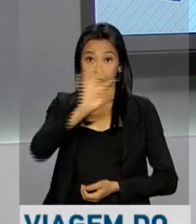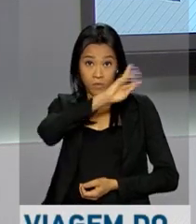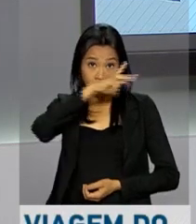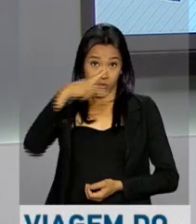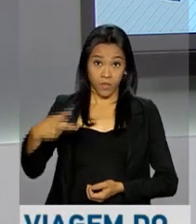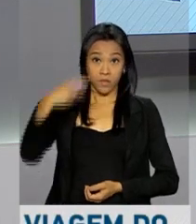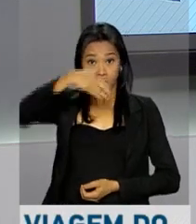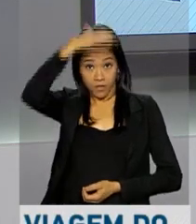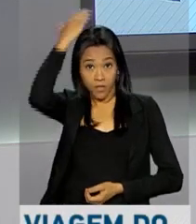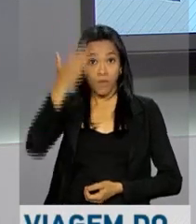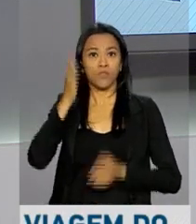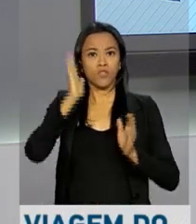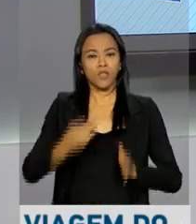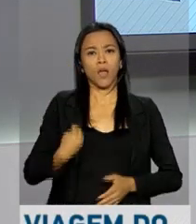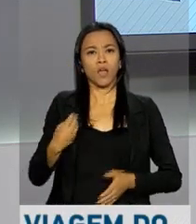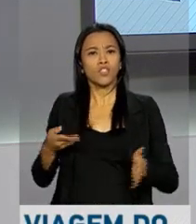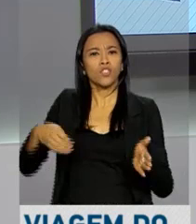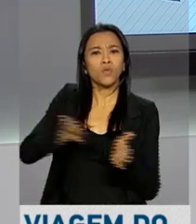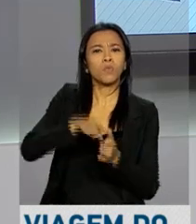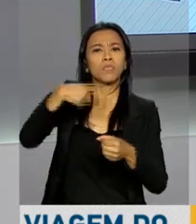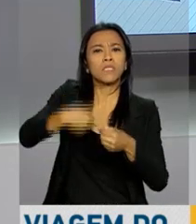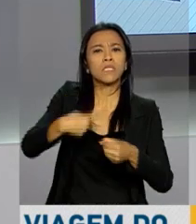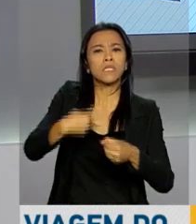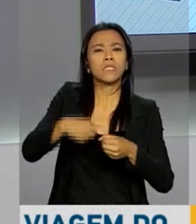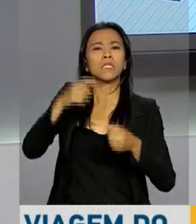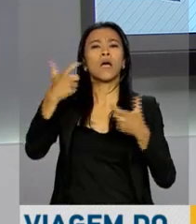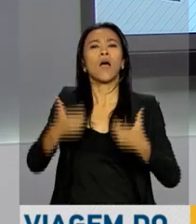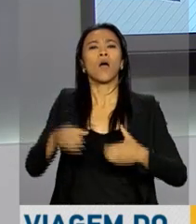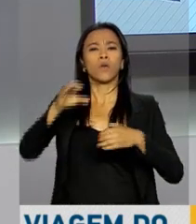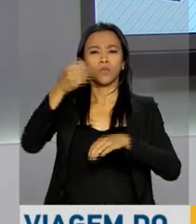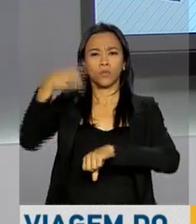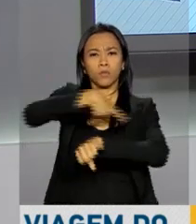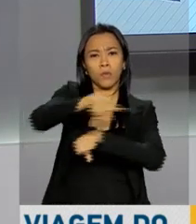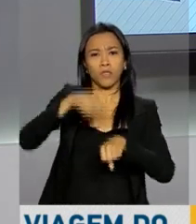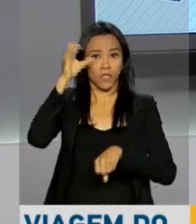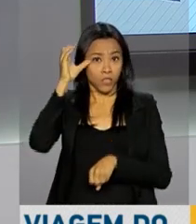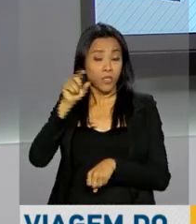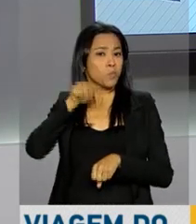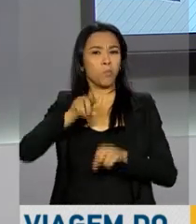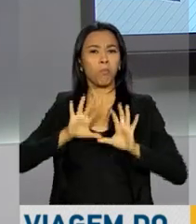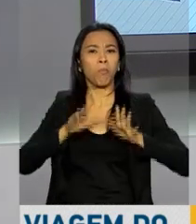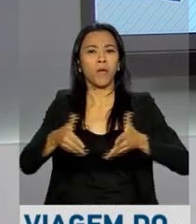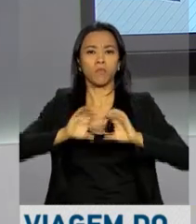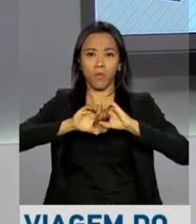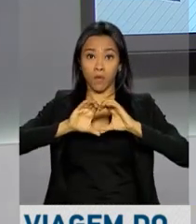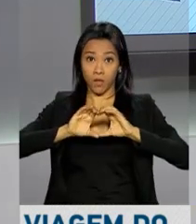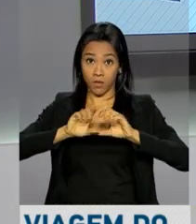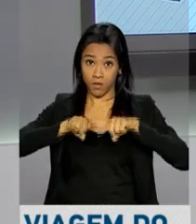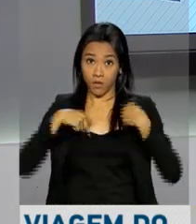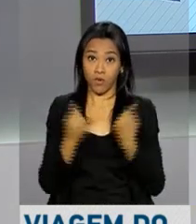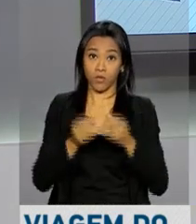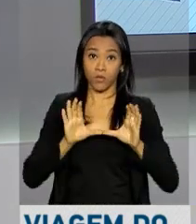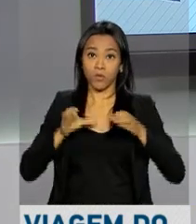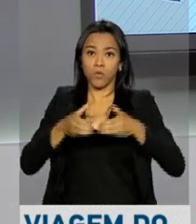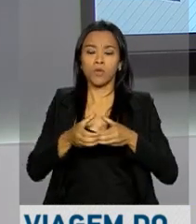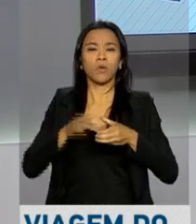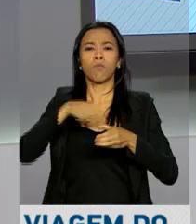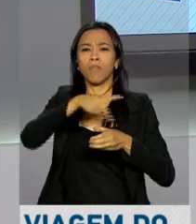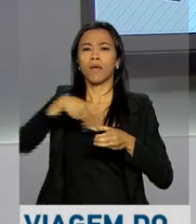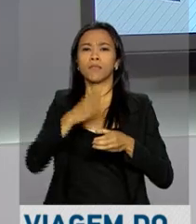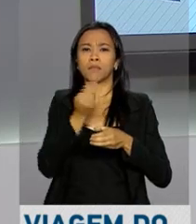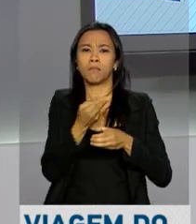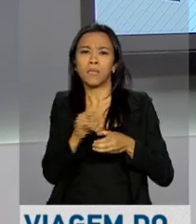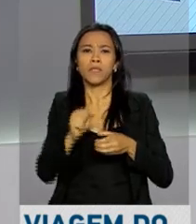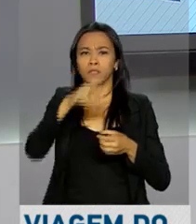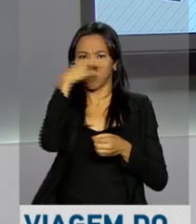presidente Michel Temer chegou a Xiamen, na China, onde participa da reunião de cúpula do BRICS, grupo que reúne Brasil, Rússia, Índia,